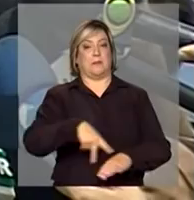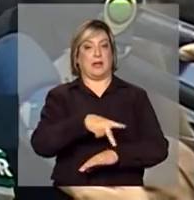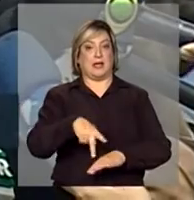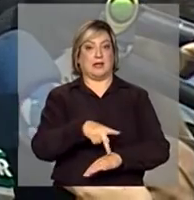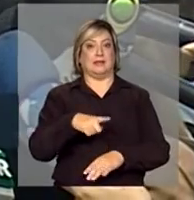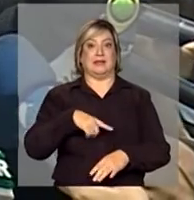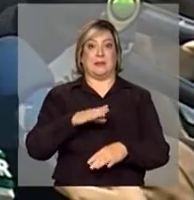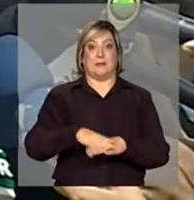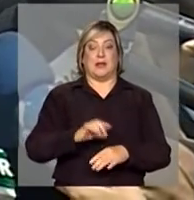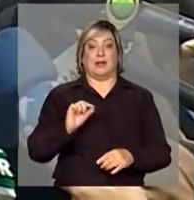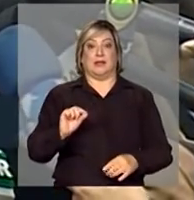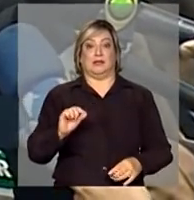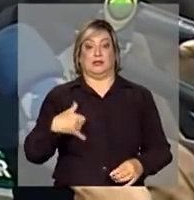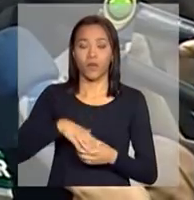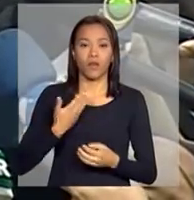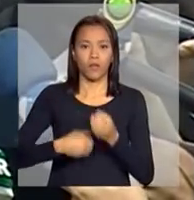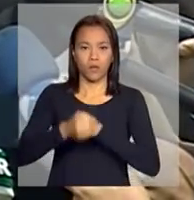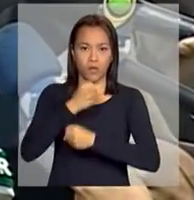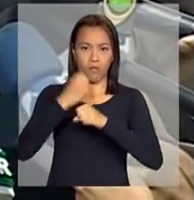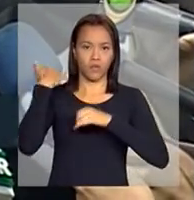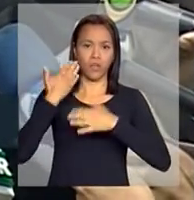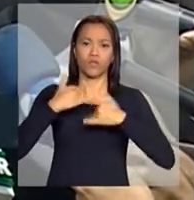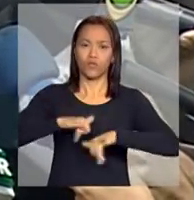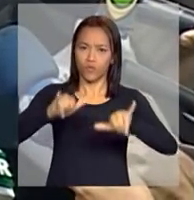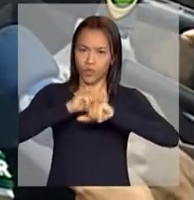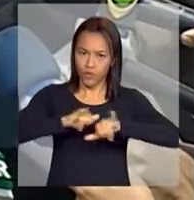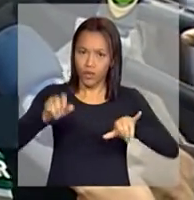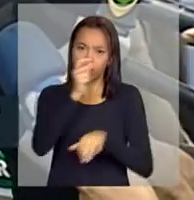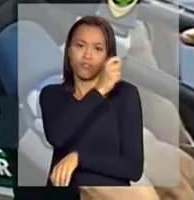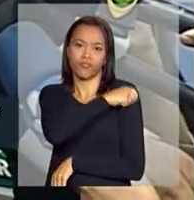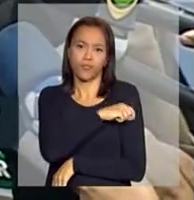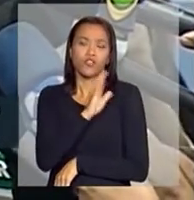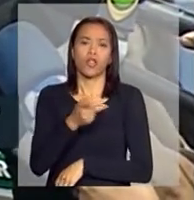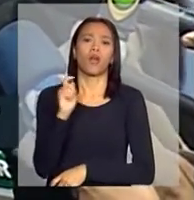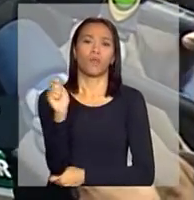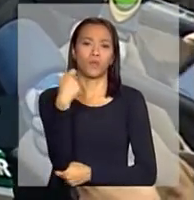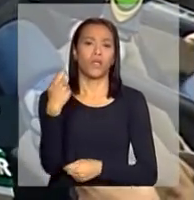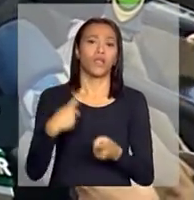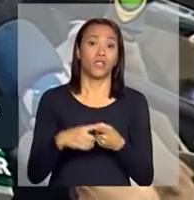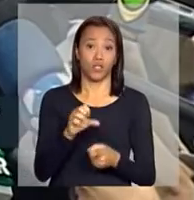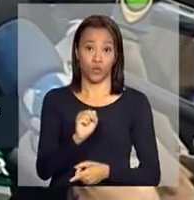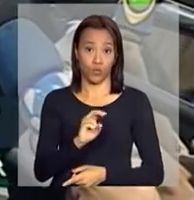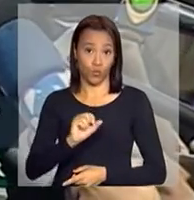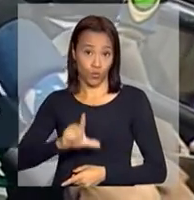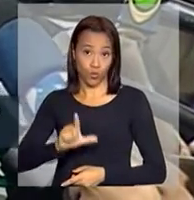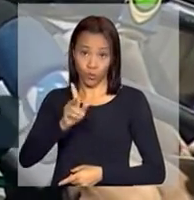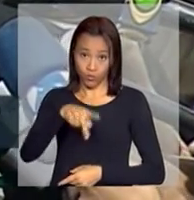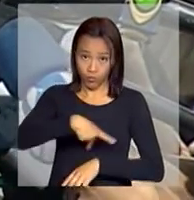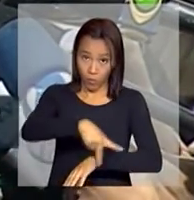mais idosa. No ano passado, eu lancei a campanha de vacinação em Porto Alegre, no sul do país,